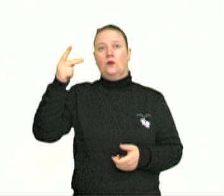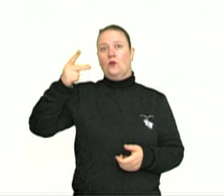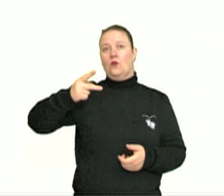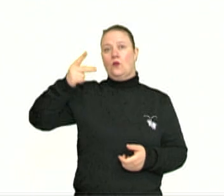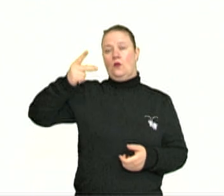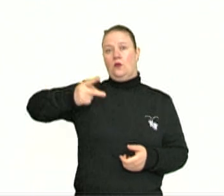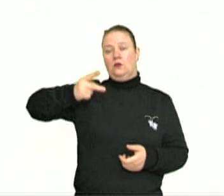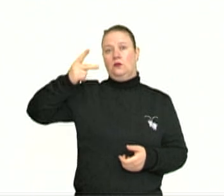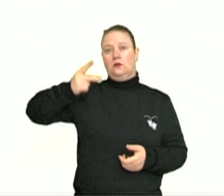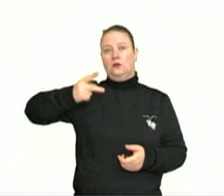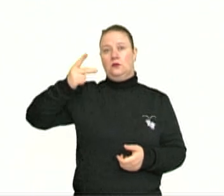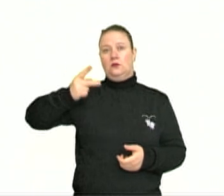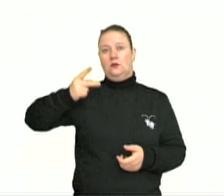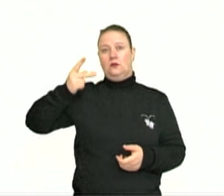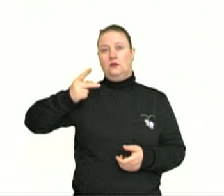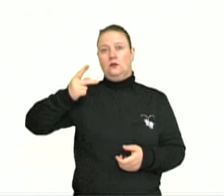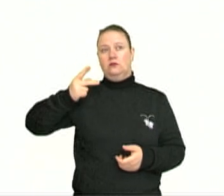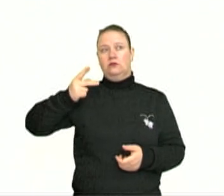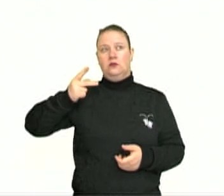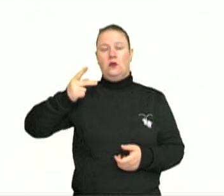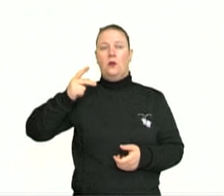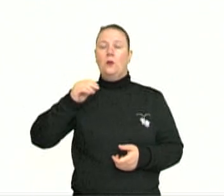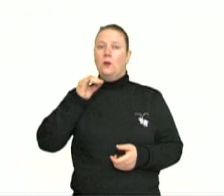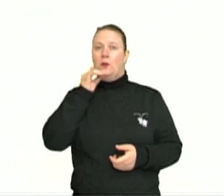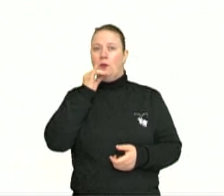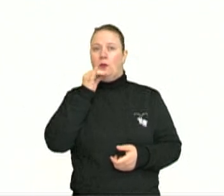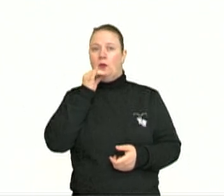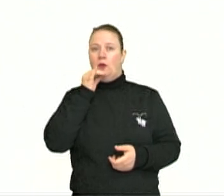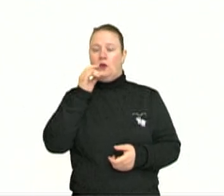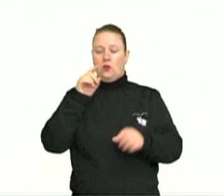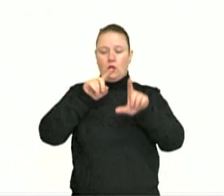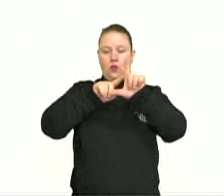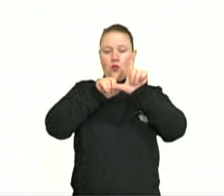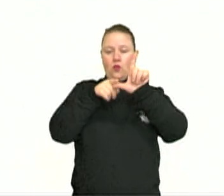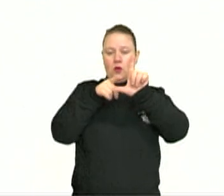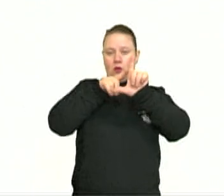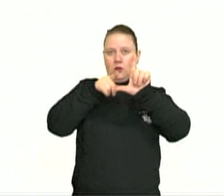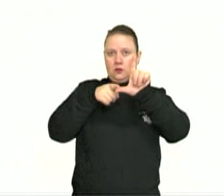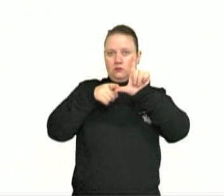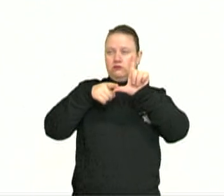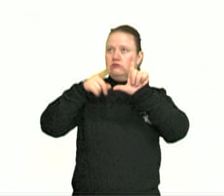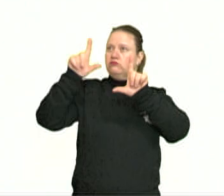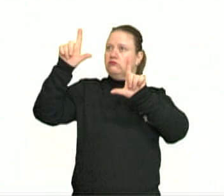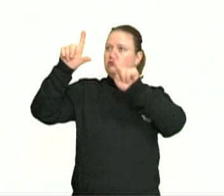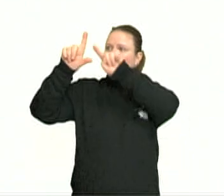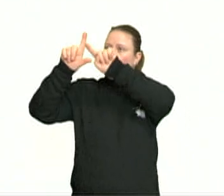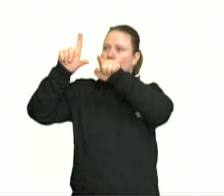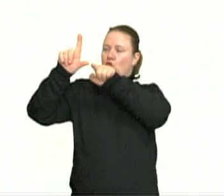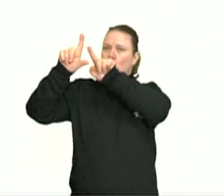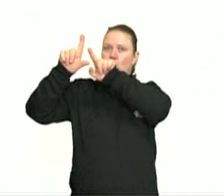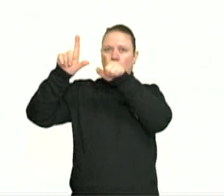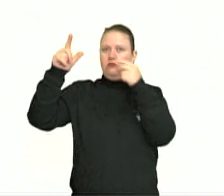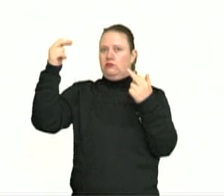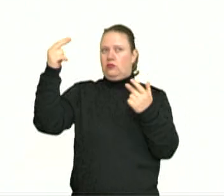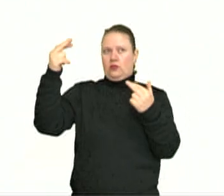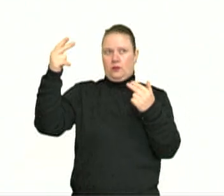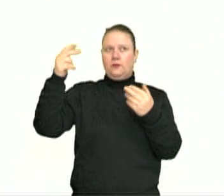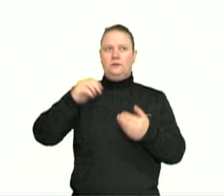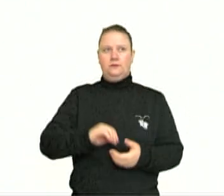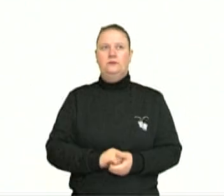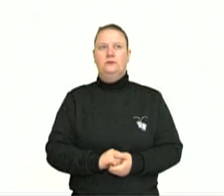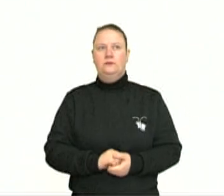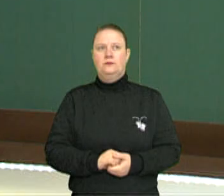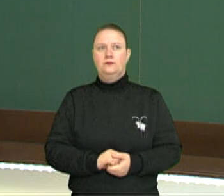estão ortogonais entre si, ou seja, tem um ângulo de 90 graus. E eu posso dizer que a força centrípeta ele é